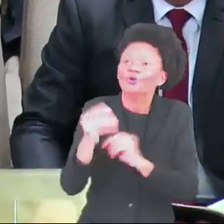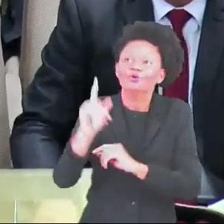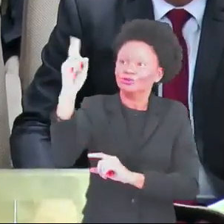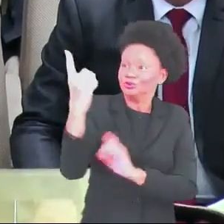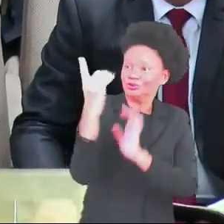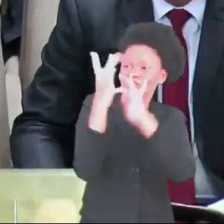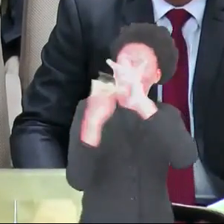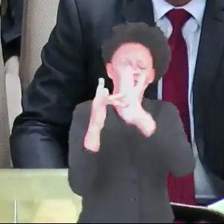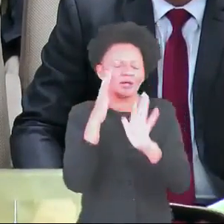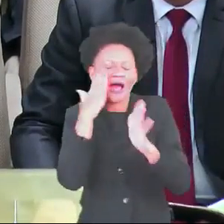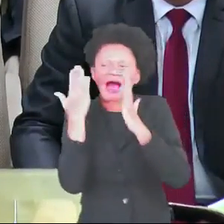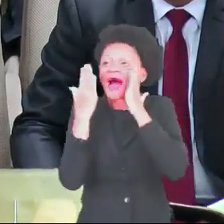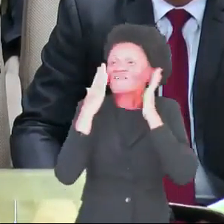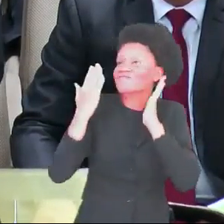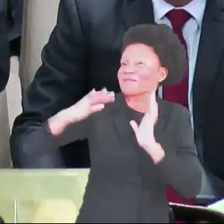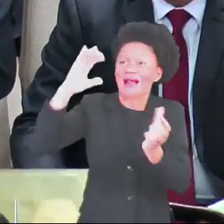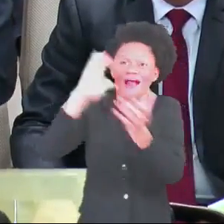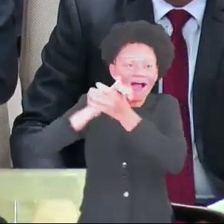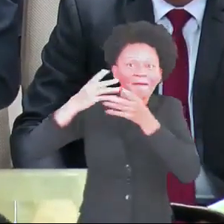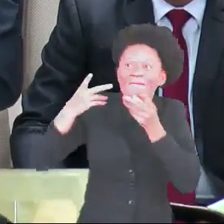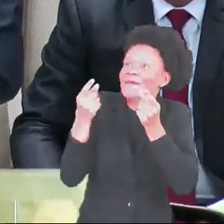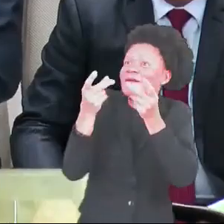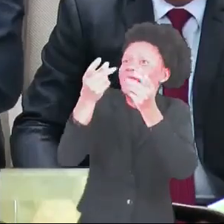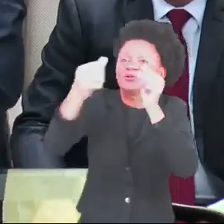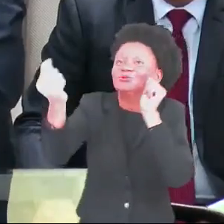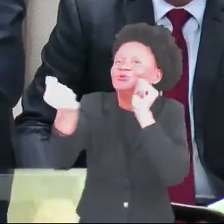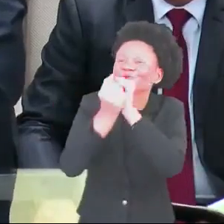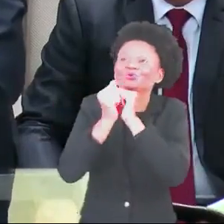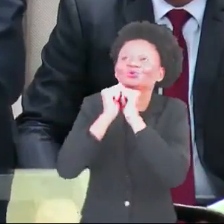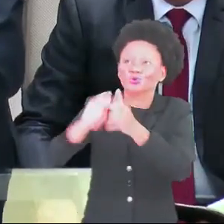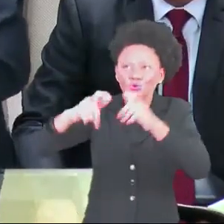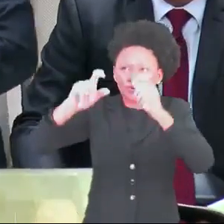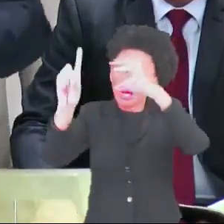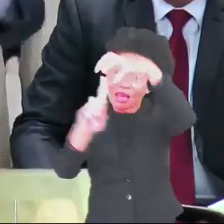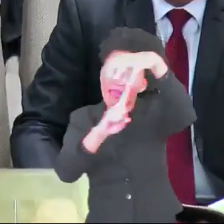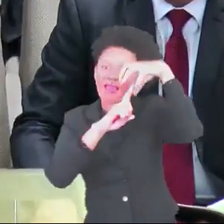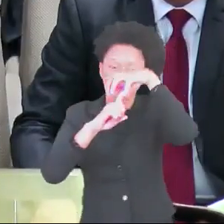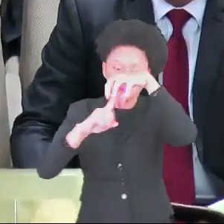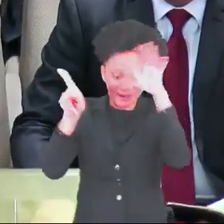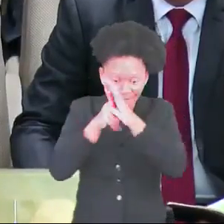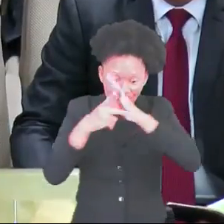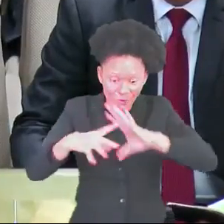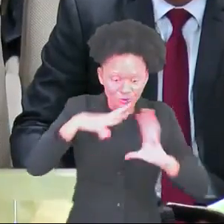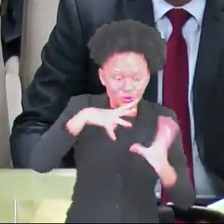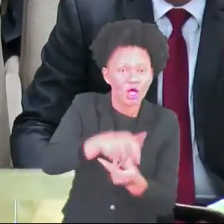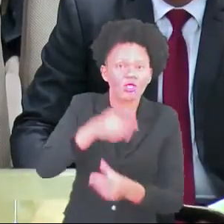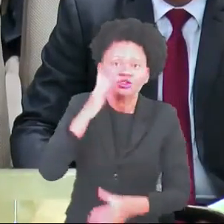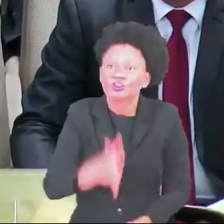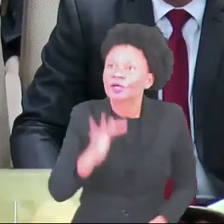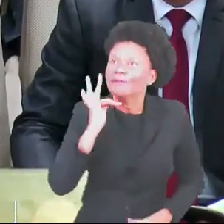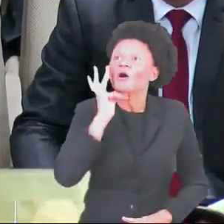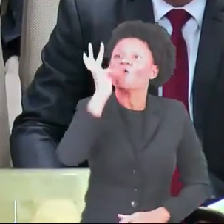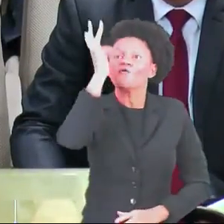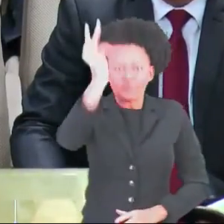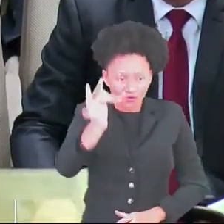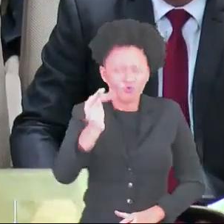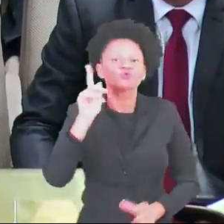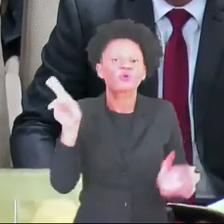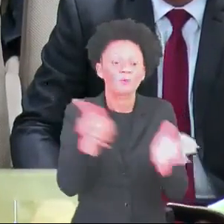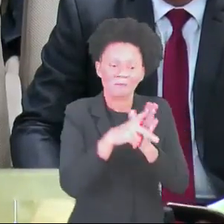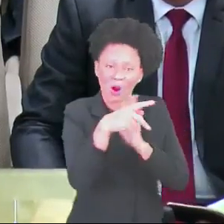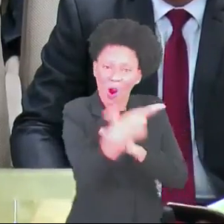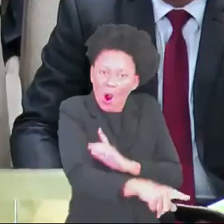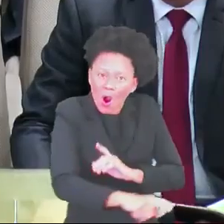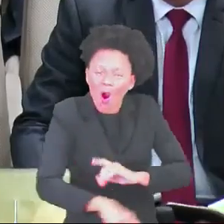que nos casaremos com Ele, nós já sabemos que iremos reinar com Ele na terra, nós já sabemos o futuro do inimigo, a